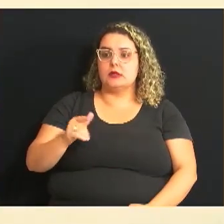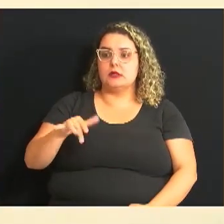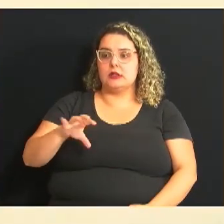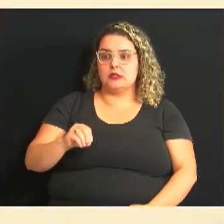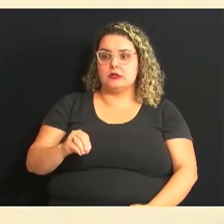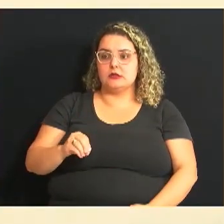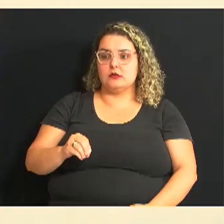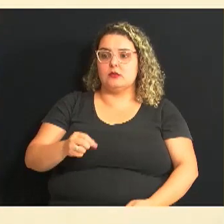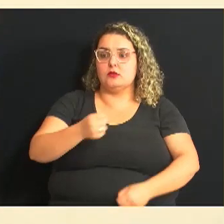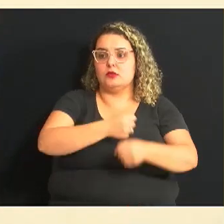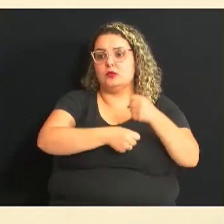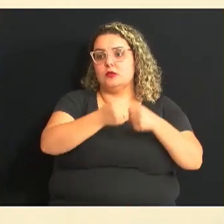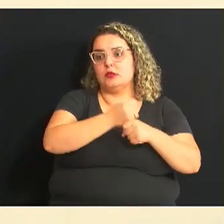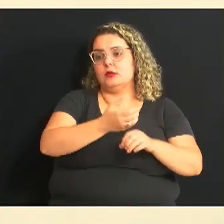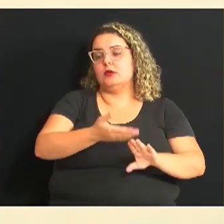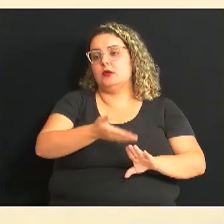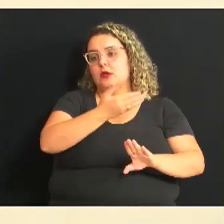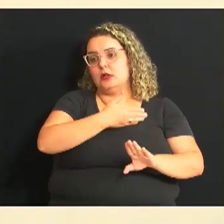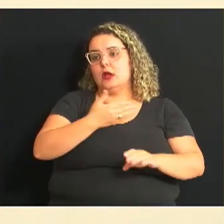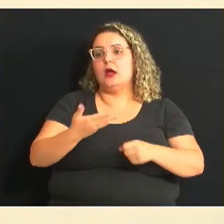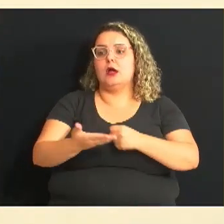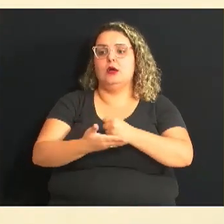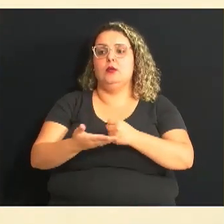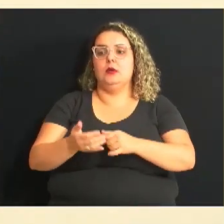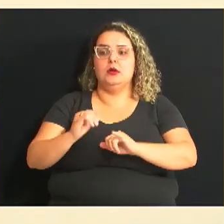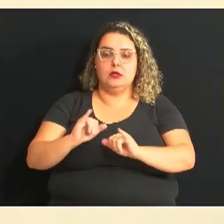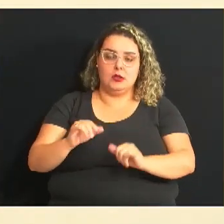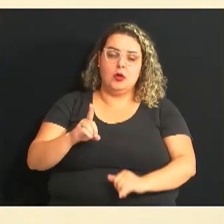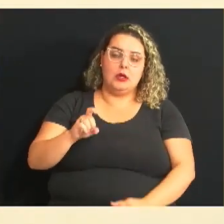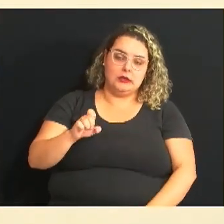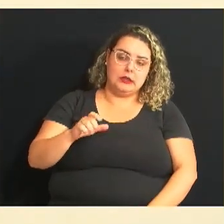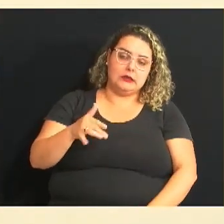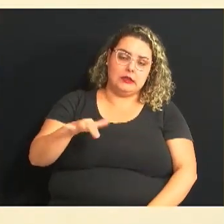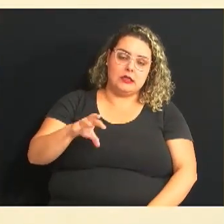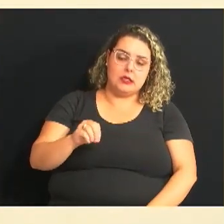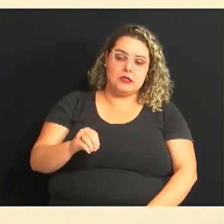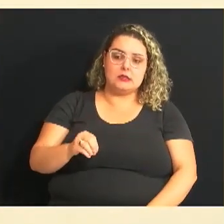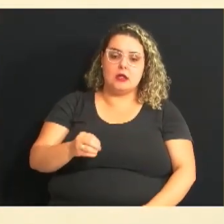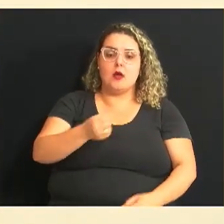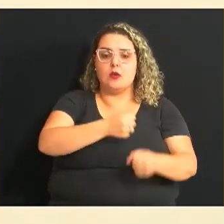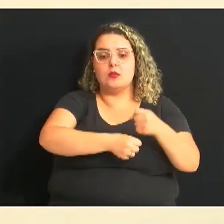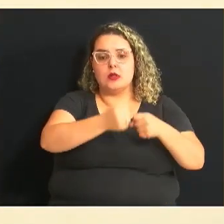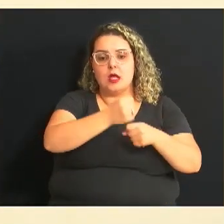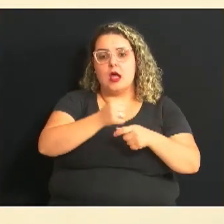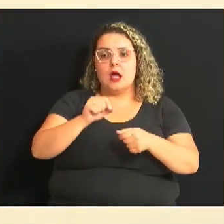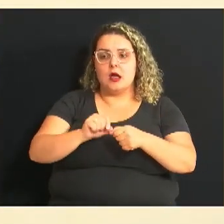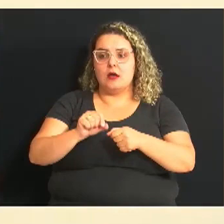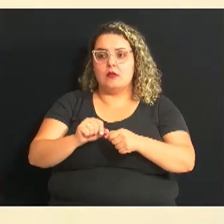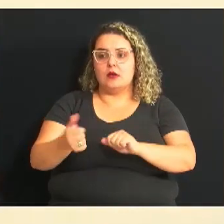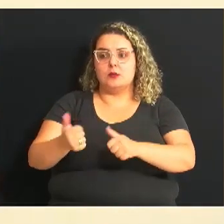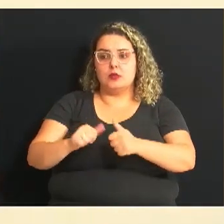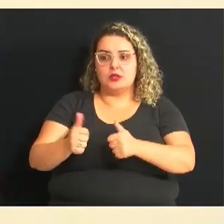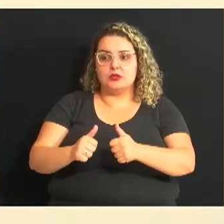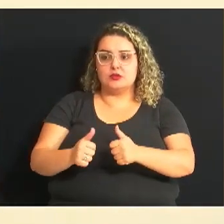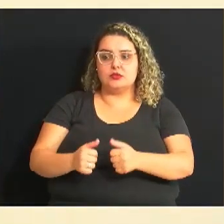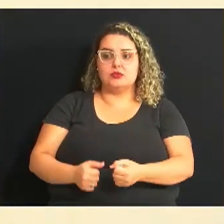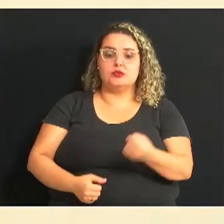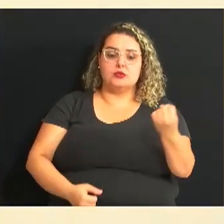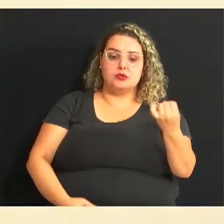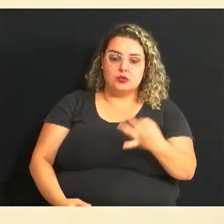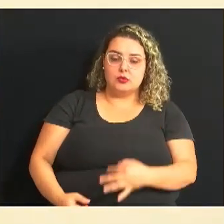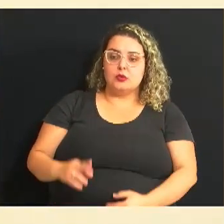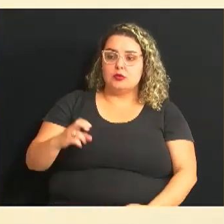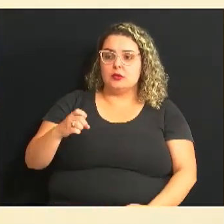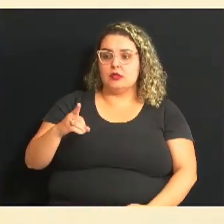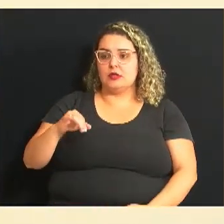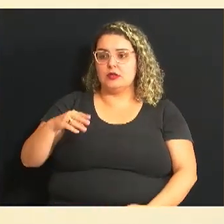anterior. Ok. Aí, com base na declaração do exercício anterior, aí faz-se uma análise, né, de quanto foi o rendimento desse ano,